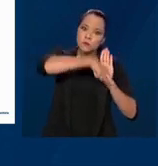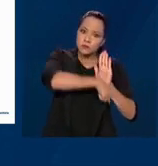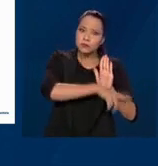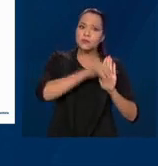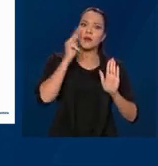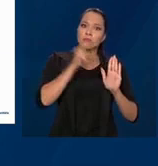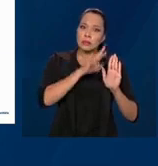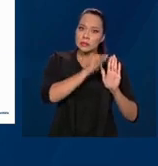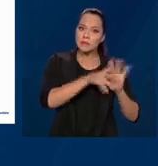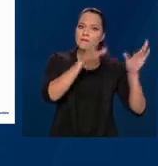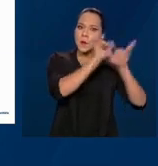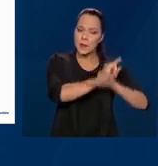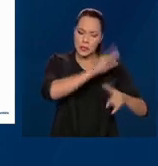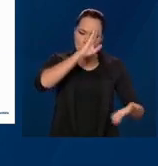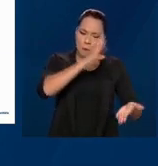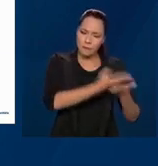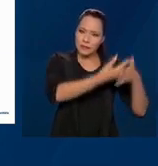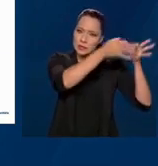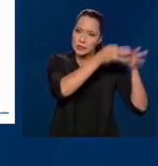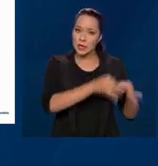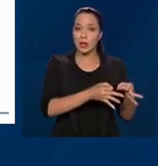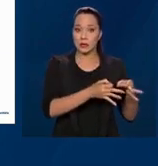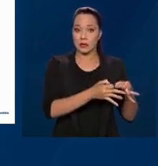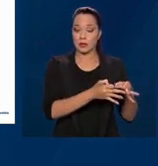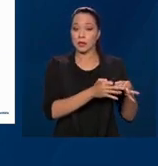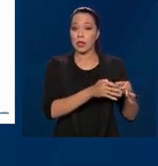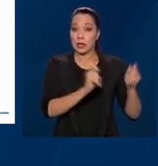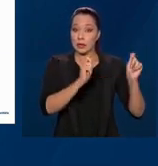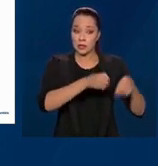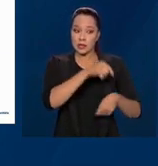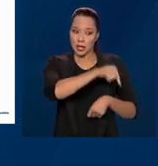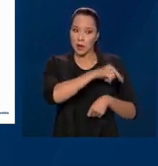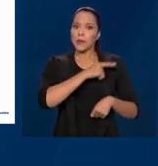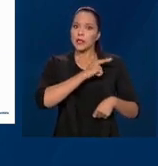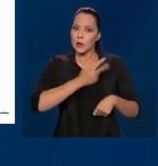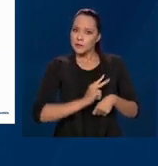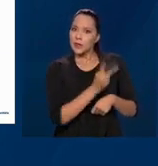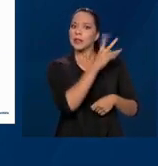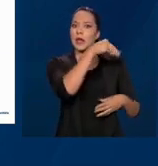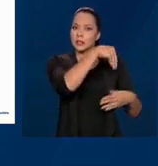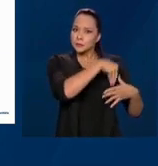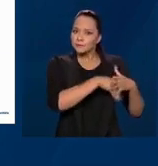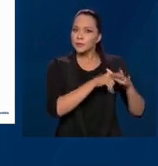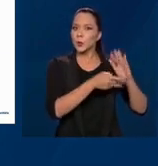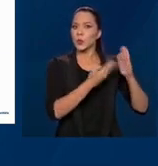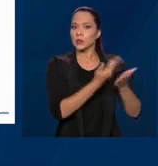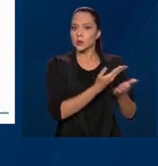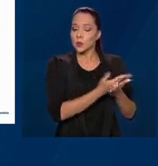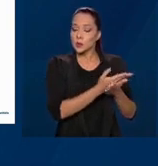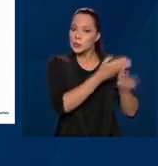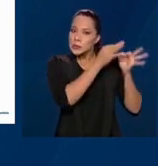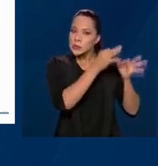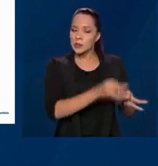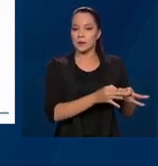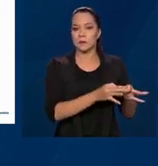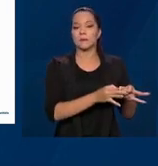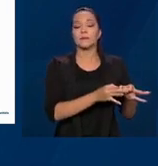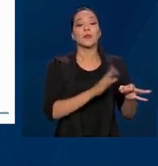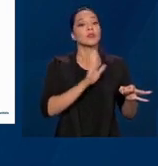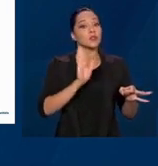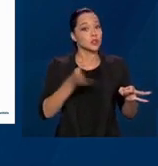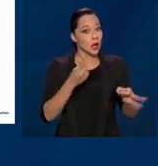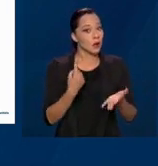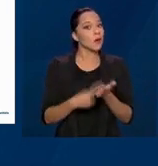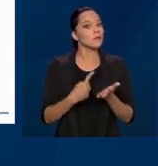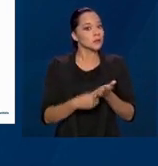confiáveis, se essas informações permitem o que a gente chama de validade interna do estudo. Então, nós já agendamos